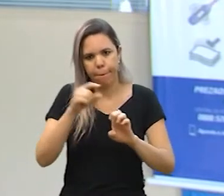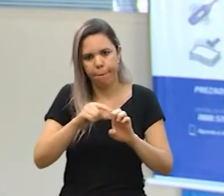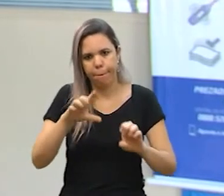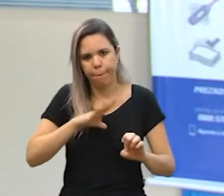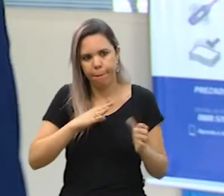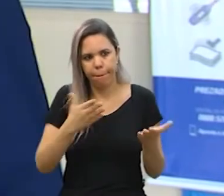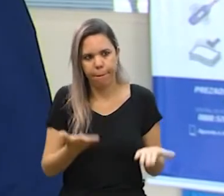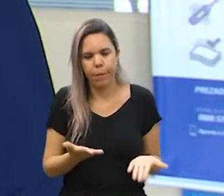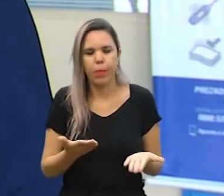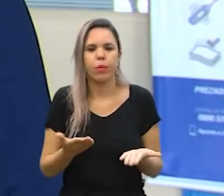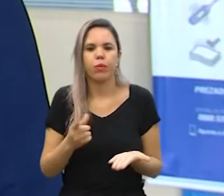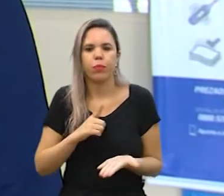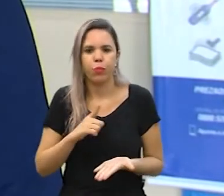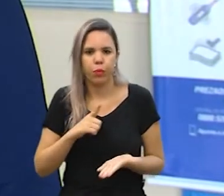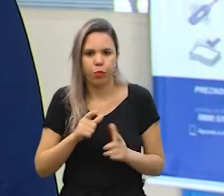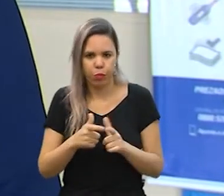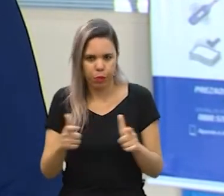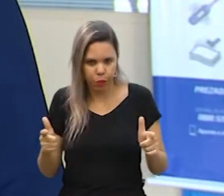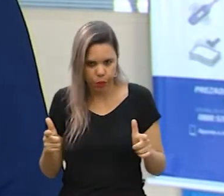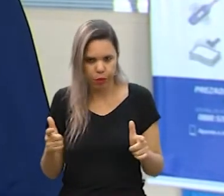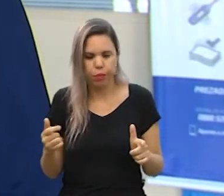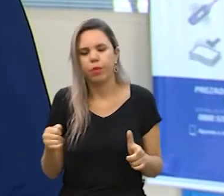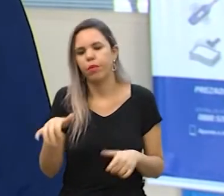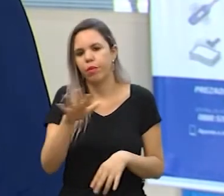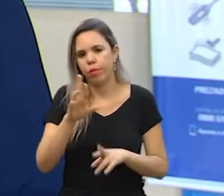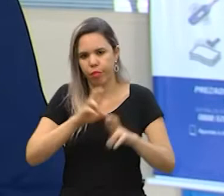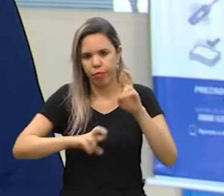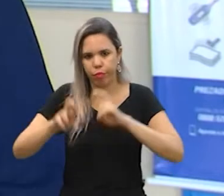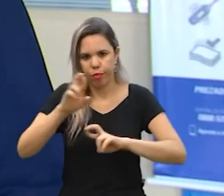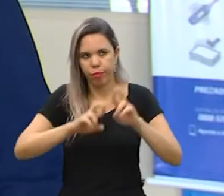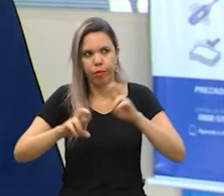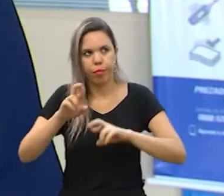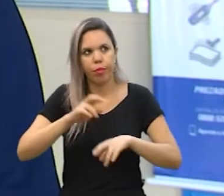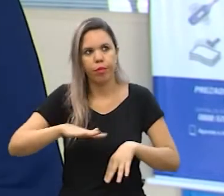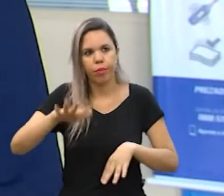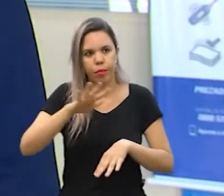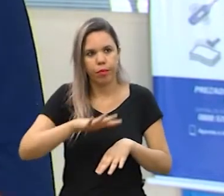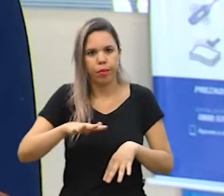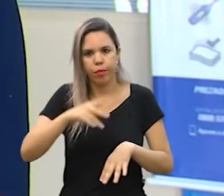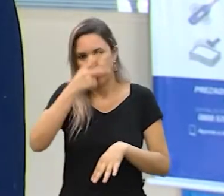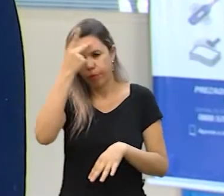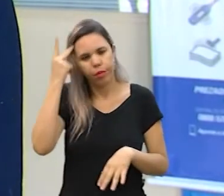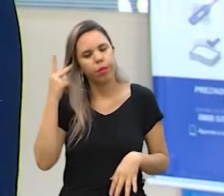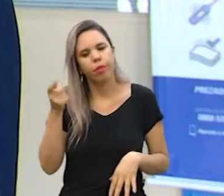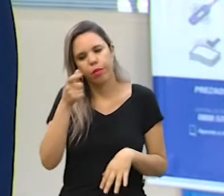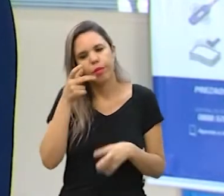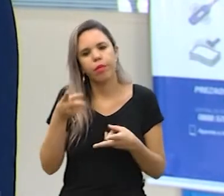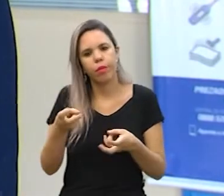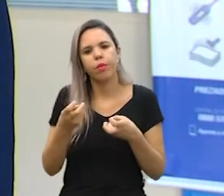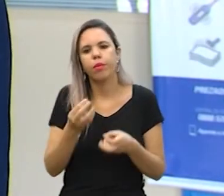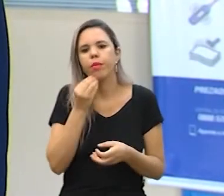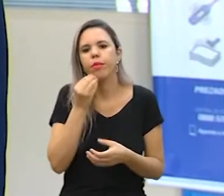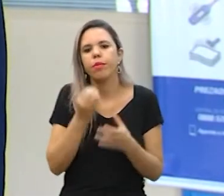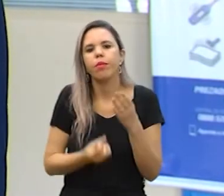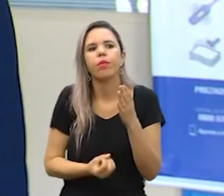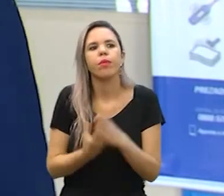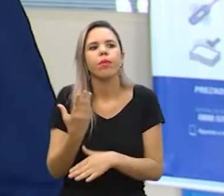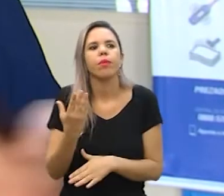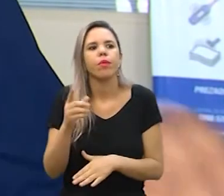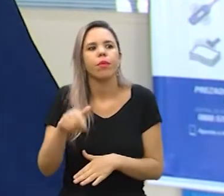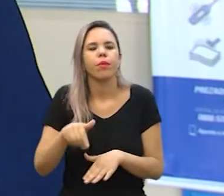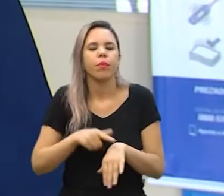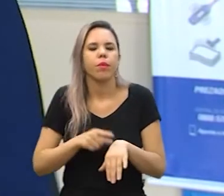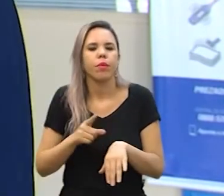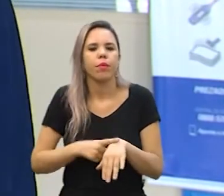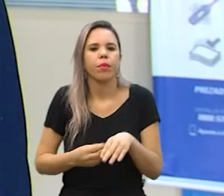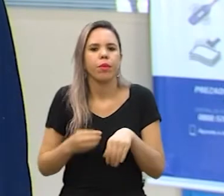empreendedor da cidade. A gente vem tendo um crescimento expressivo nessa análise de cenário e as pessoas vêm enxergando oportunidades